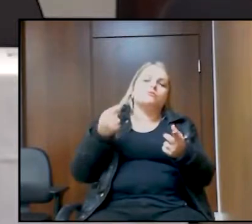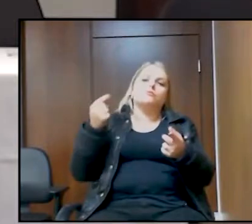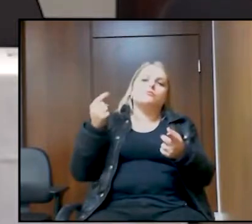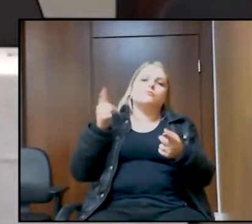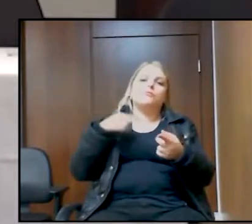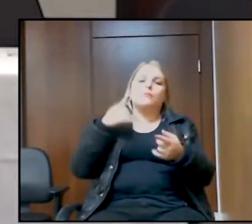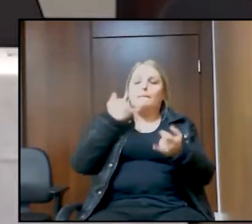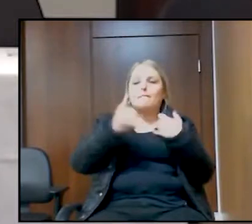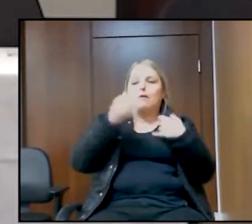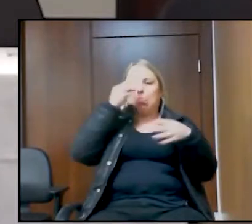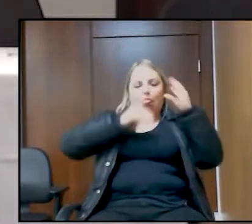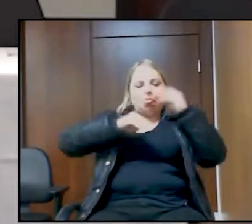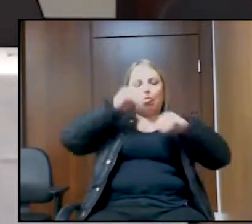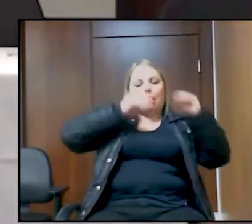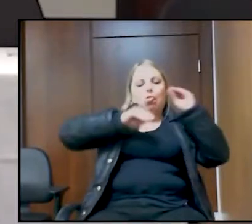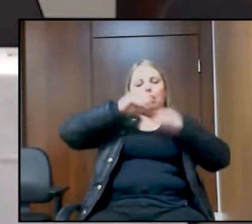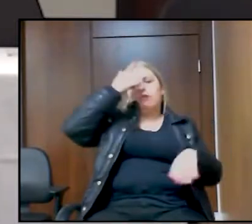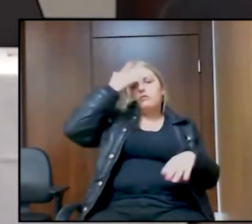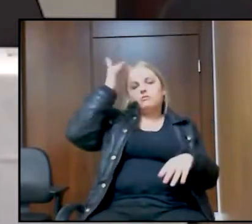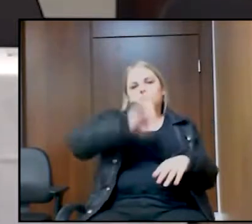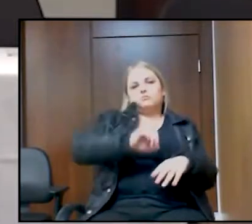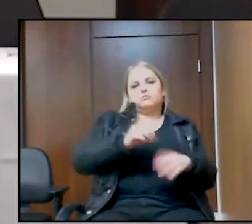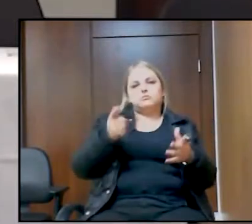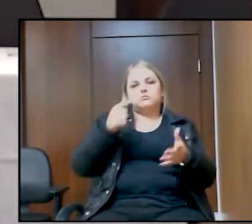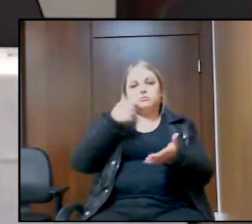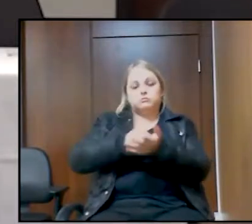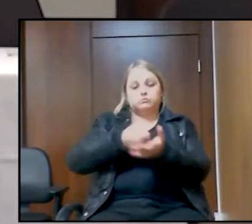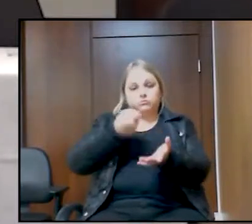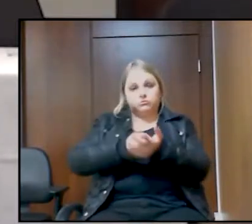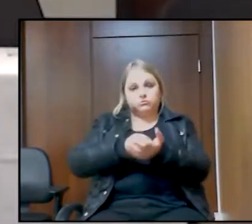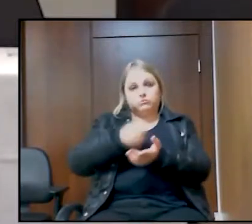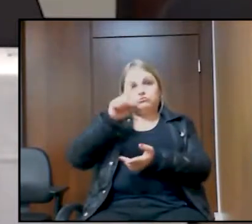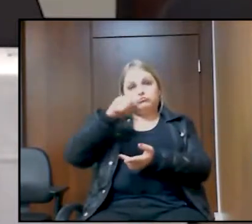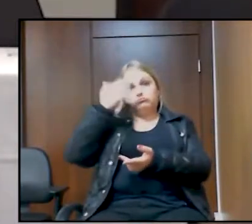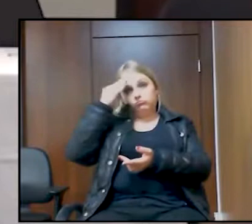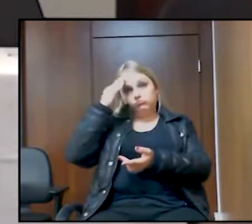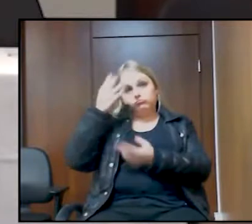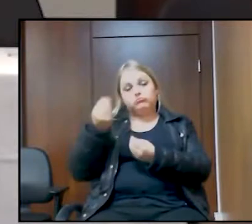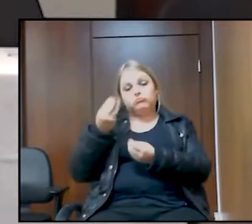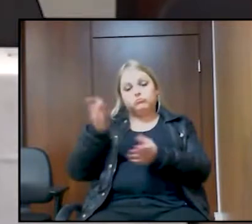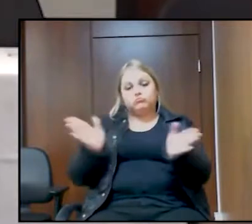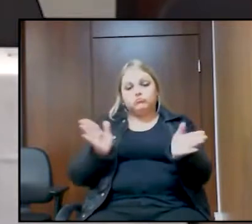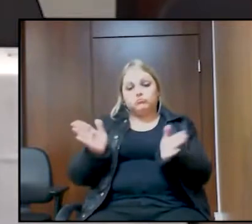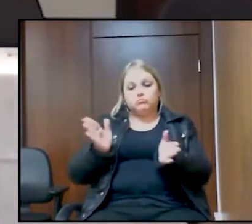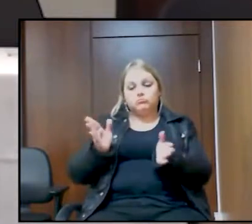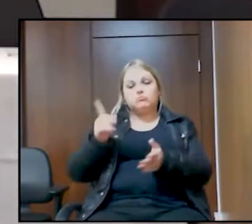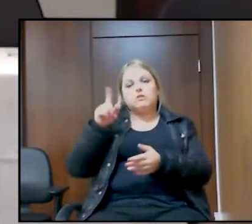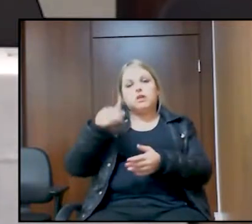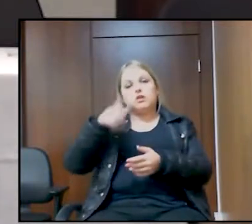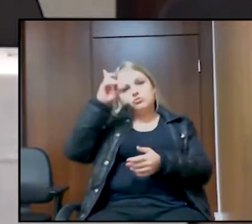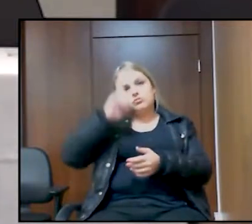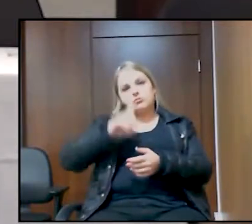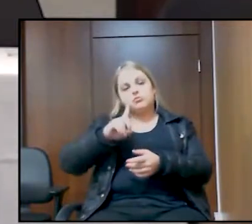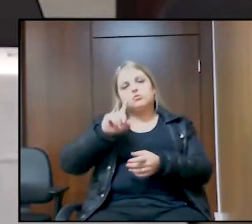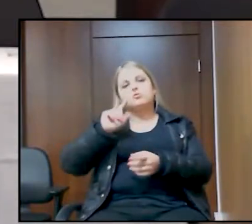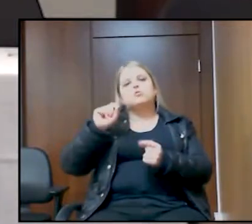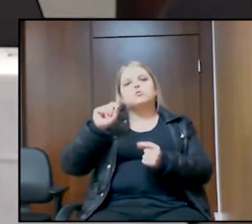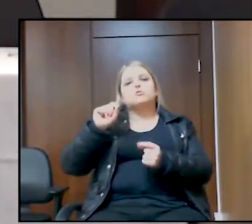eminentemente excludente, né? Então, a luta, o entendimento como acessibilidade, como acesso a direitos,